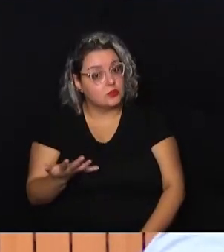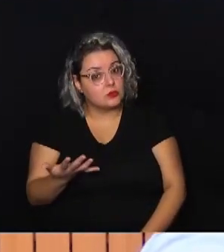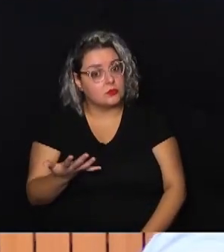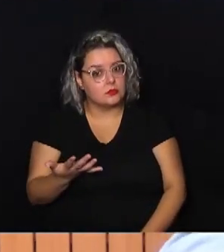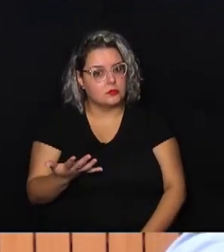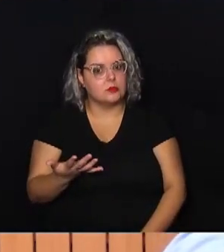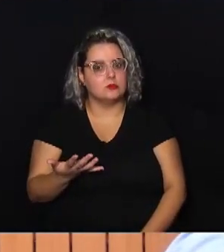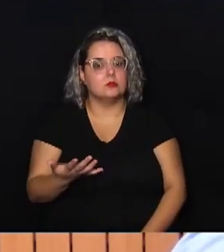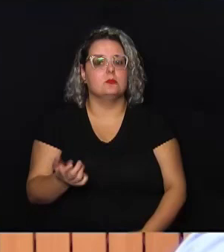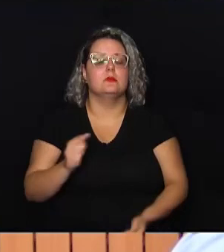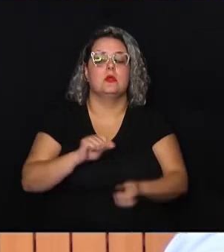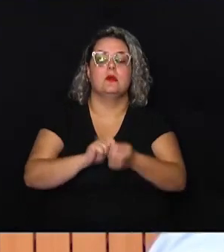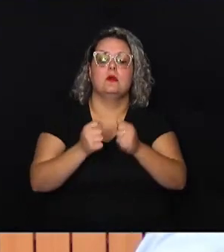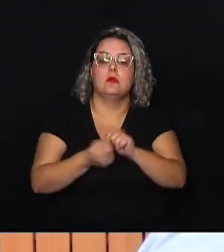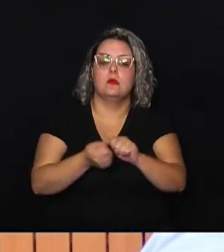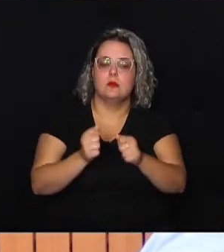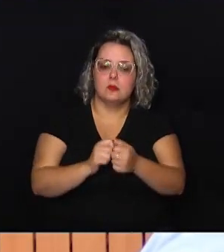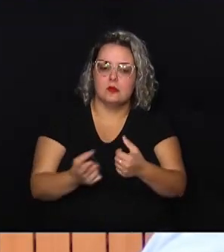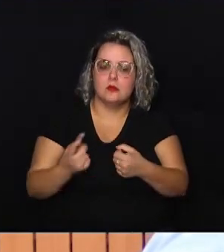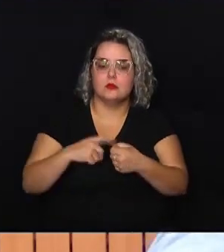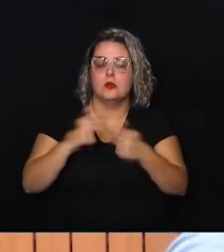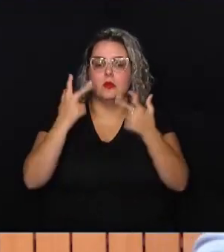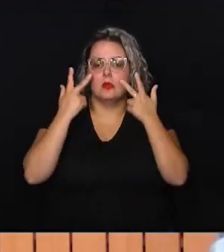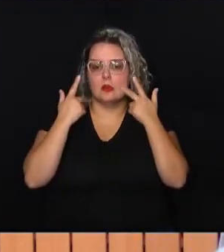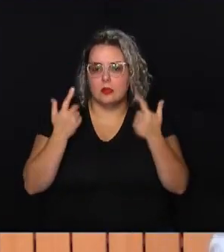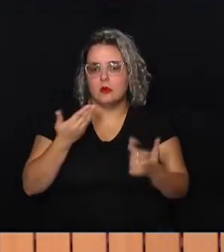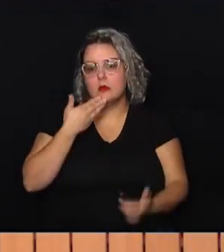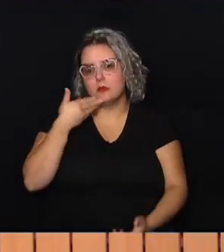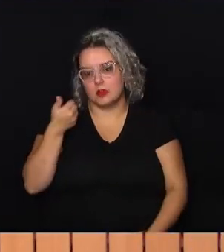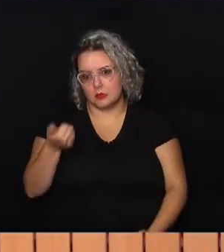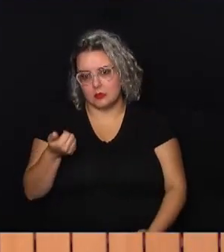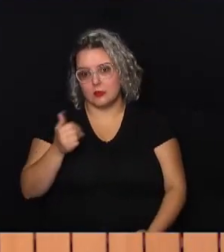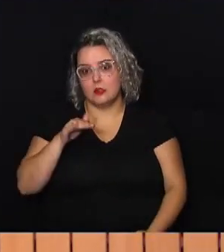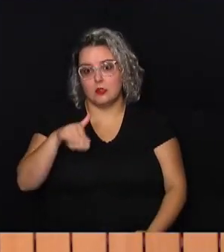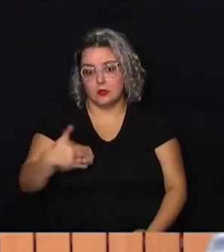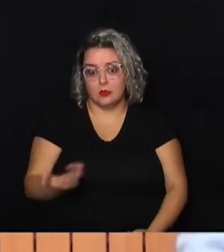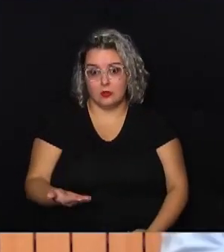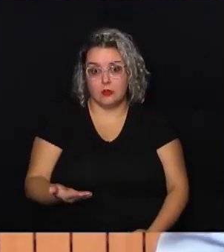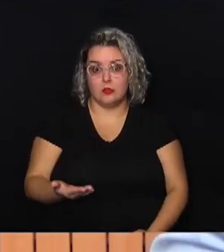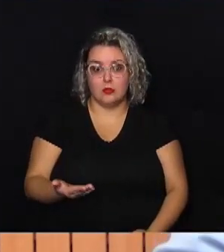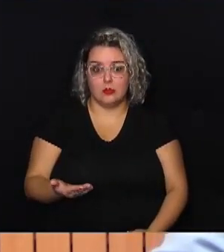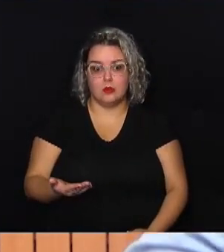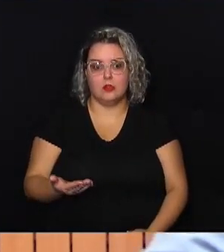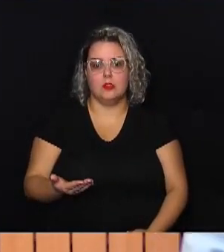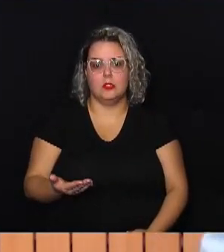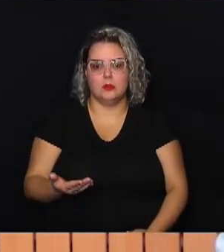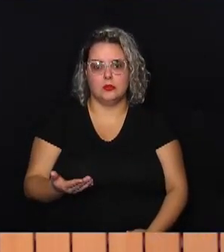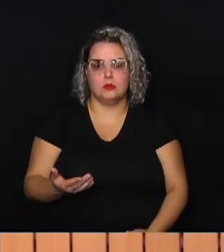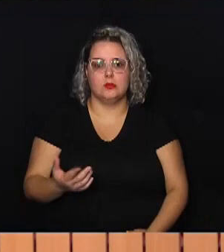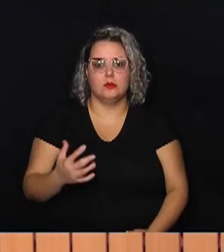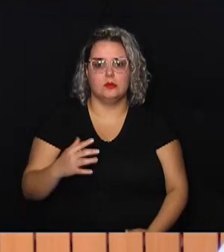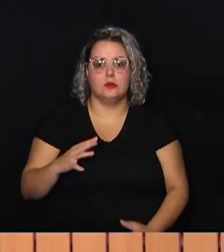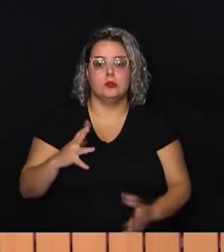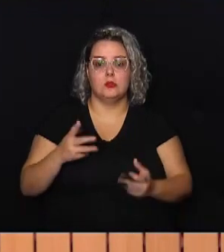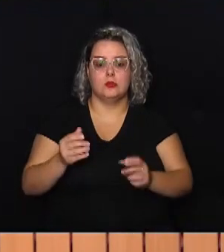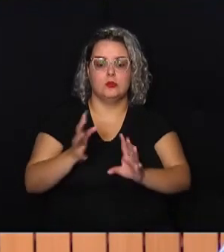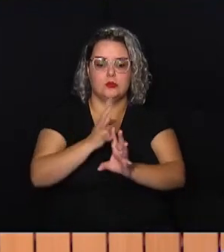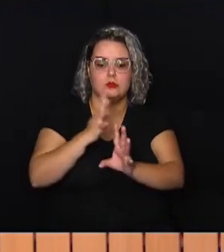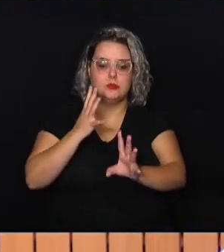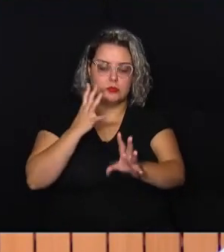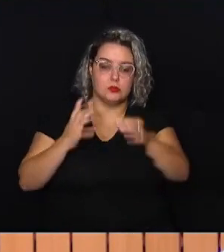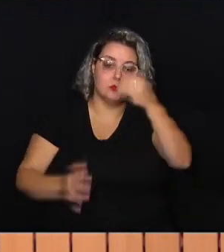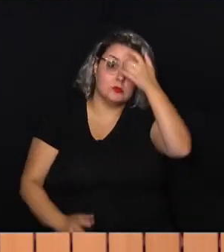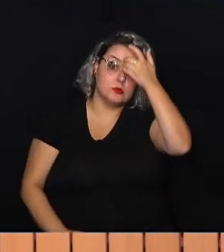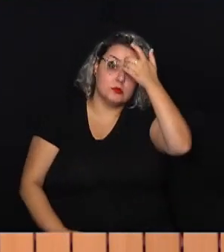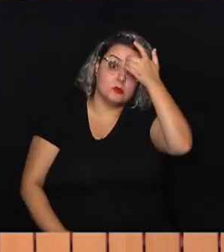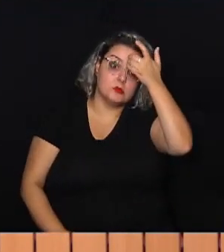voltar a articular. Quando eu estou botando quase todas as nossas filhas numa criação